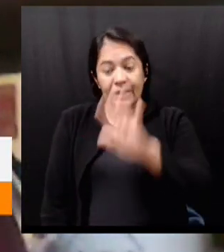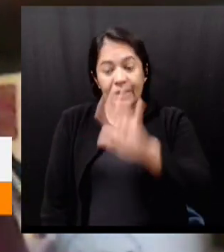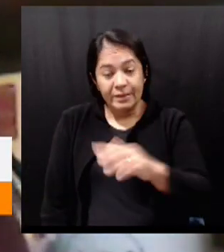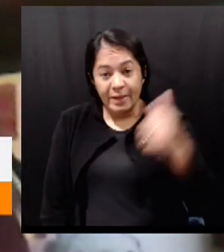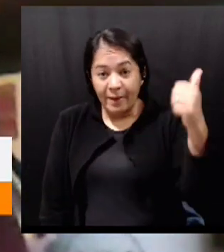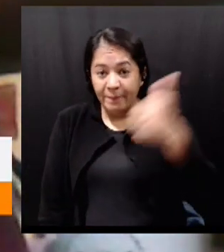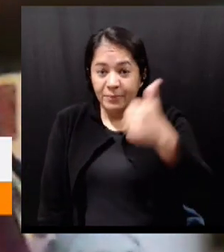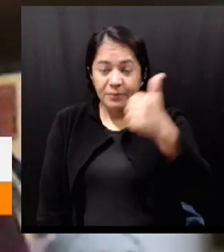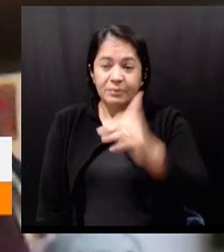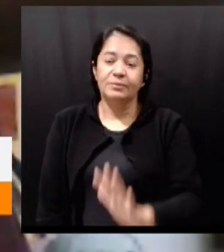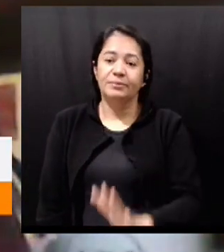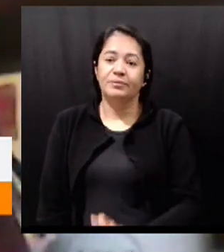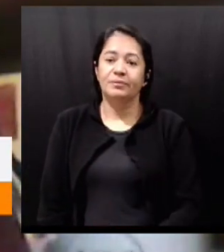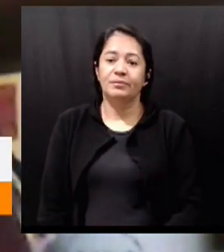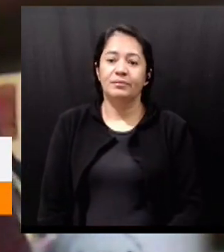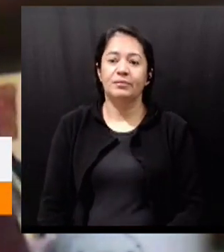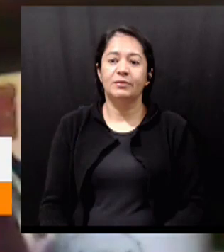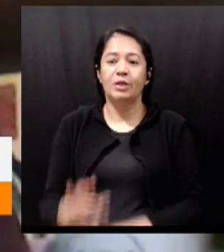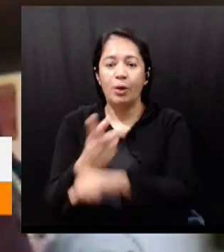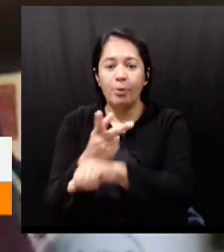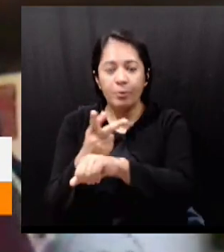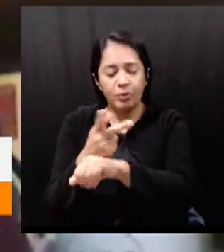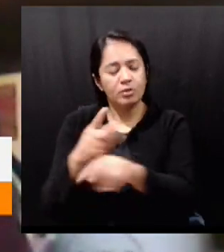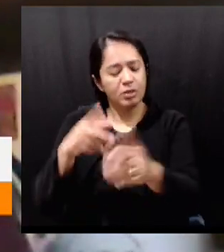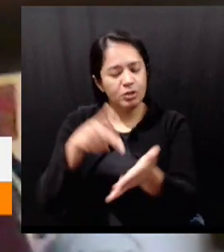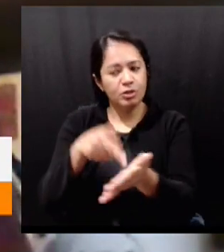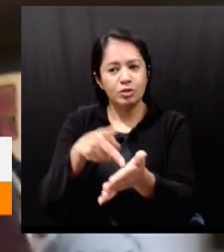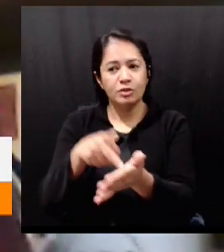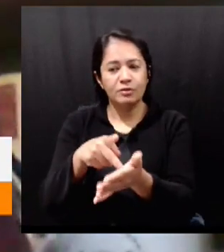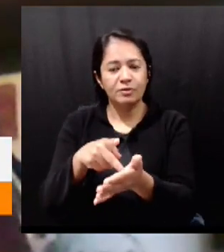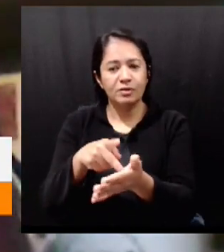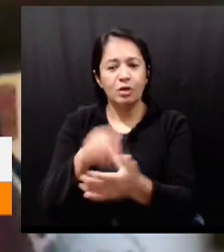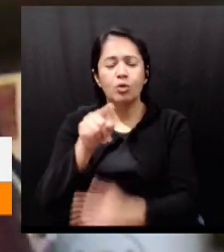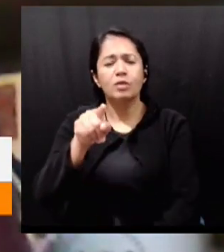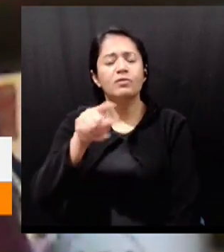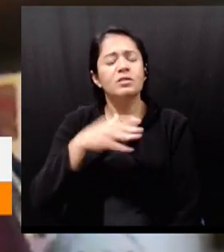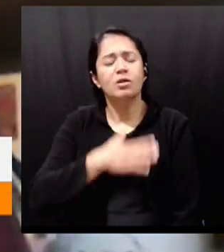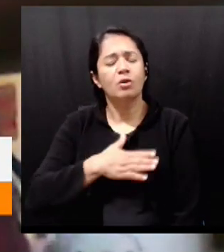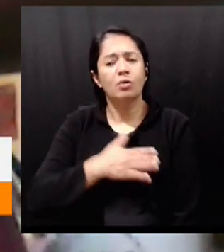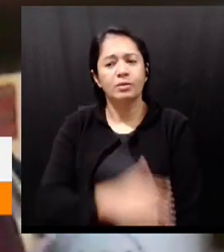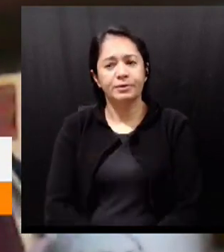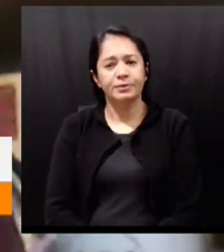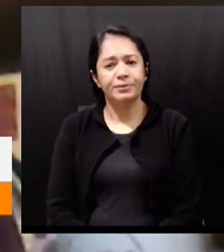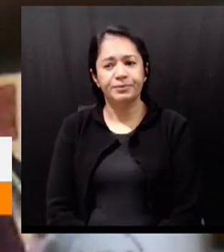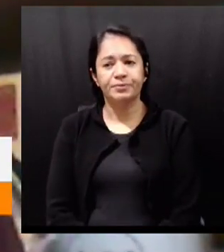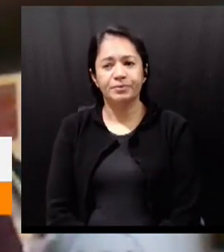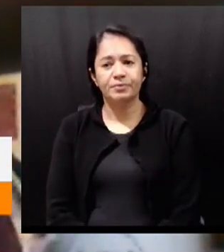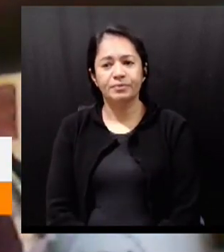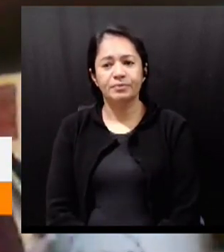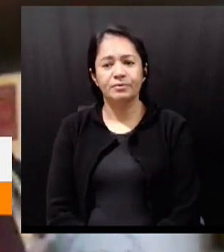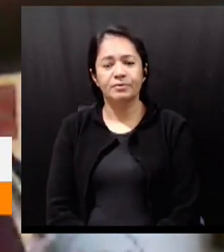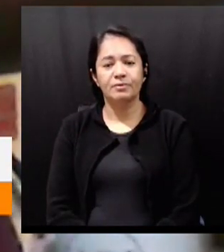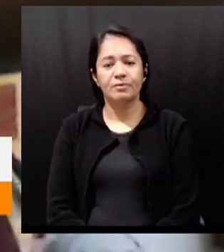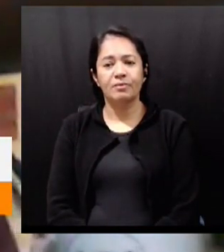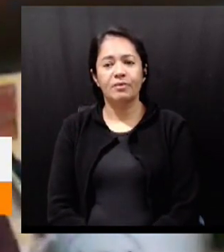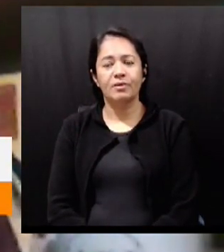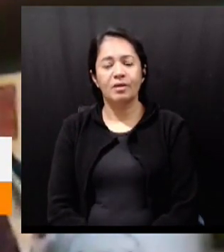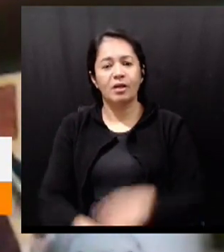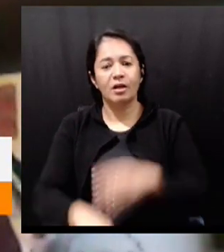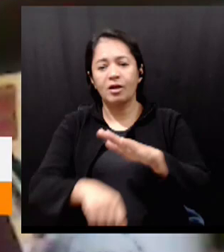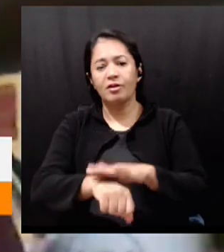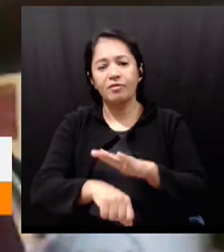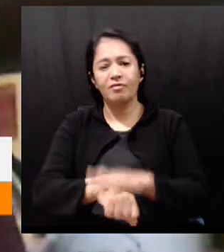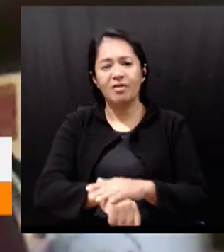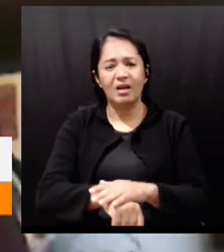aí buscar mesmo em si o que você gosta. E fazer dentro de uma tarefa ou outra, dentro de uma coisa